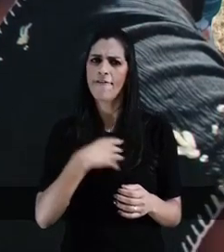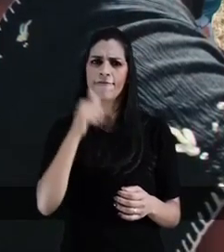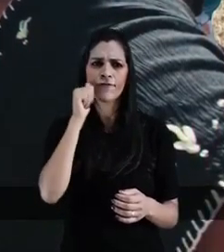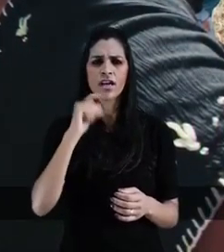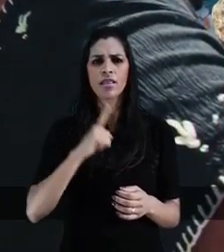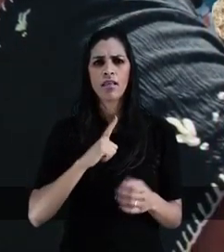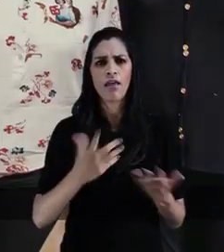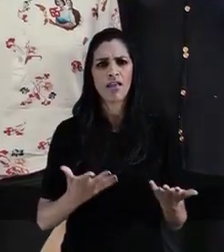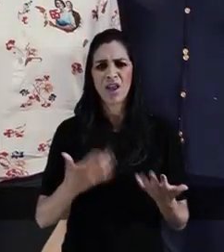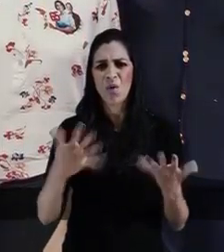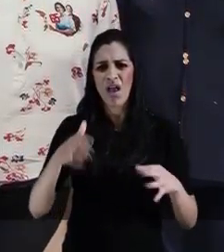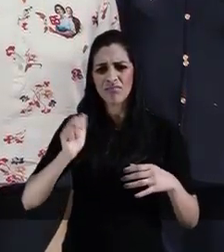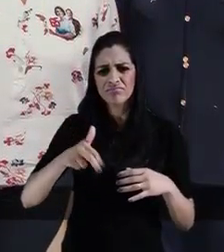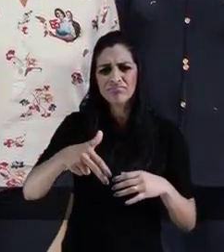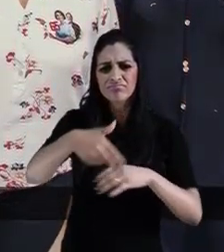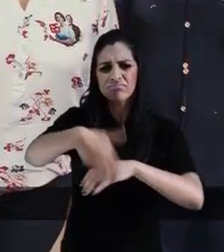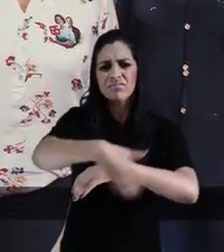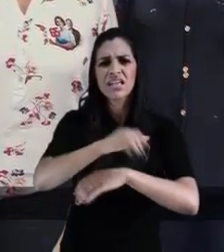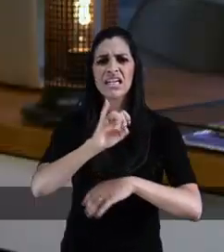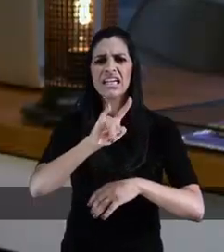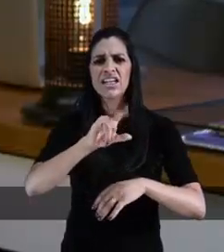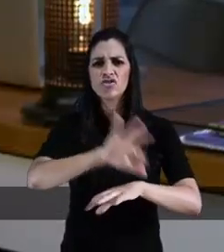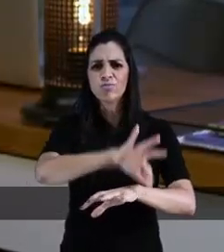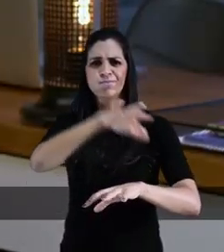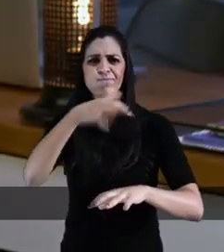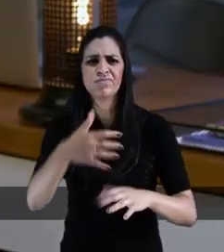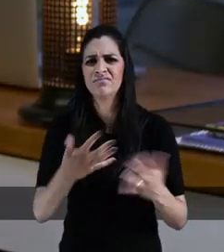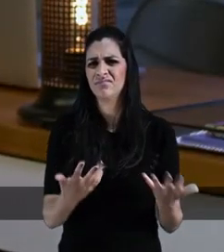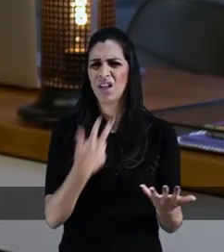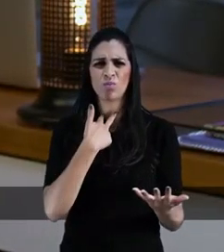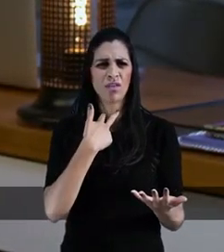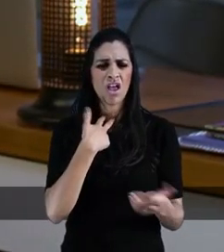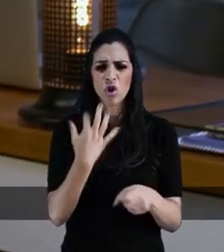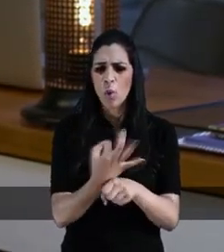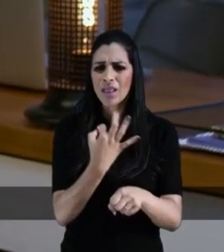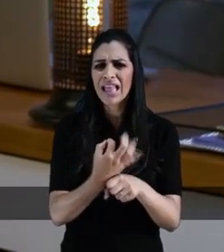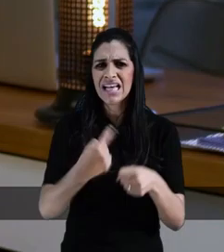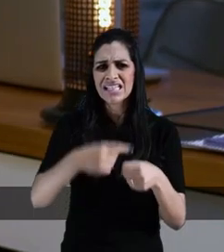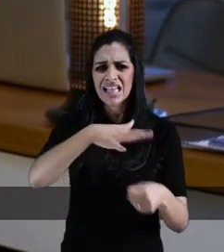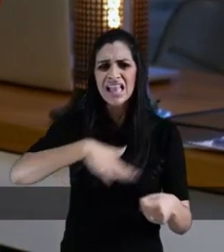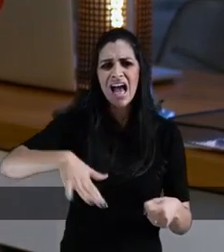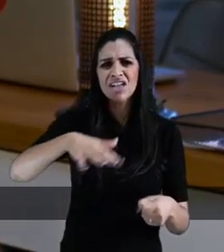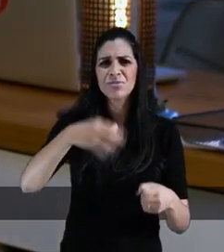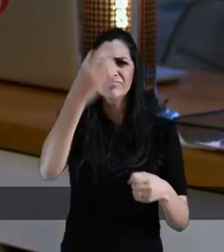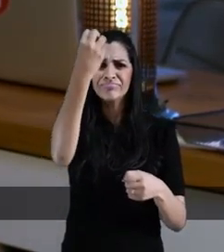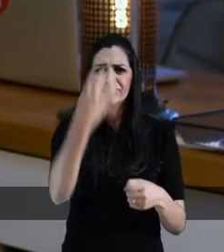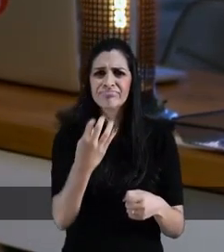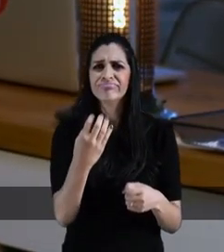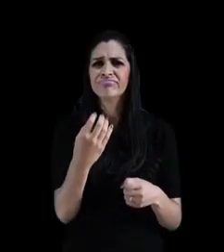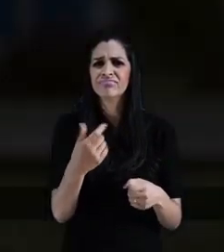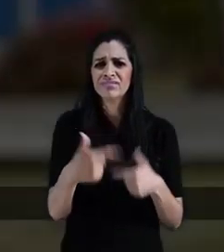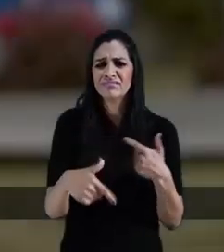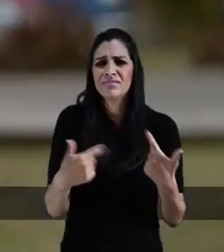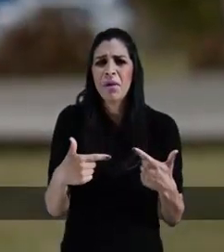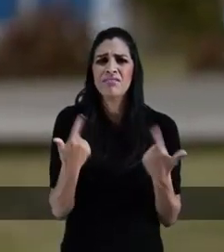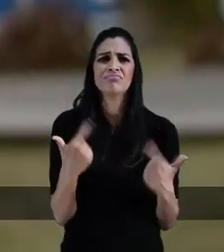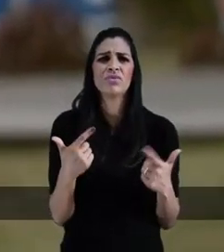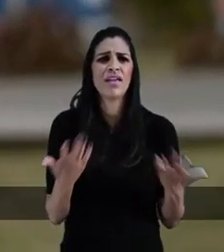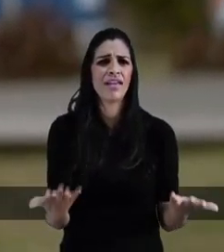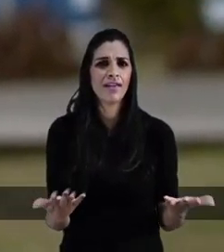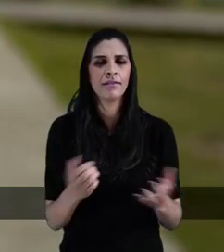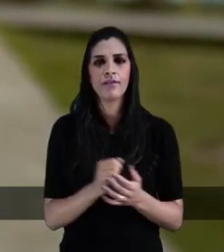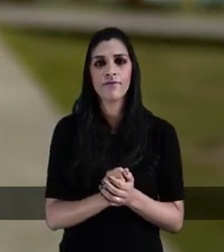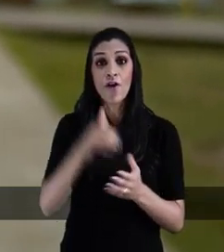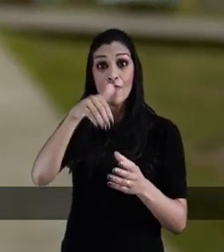Eu voto porque eu não quero caminhar no meio do saco do lixo. Não dá mais pra gente aguentar uma cidade em que as pessoas estão na sinaleira e não tem trabalho. O voto é a tua